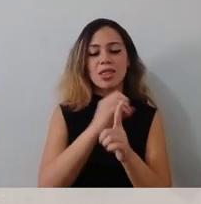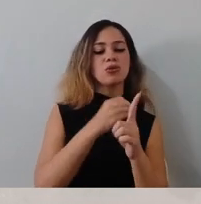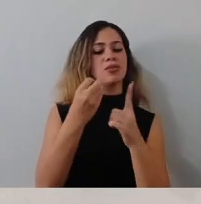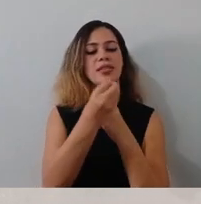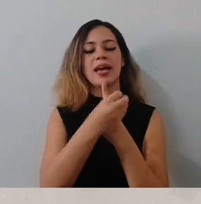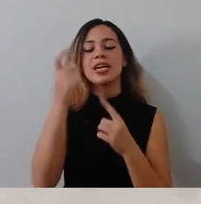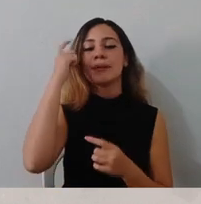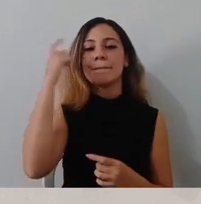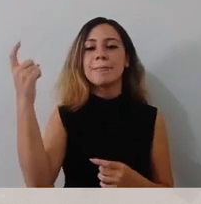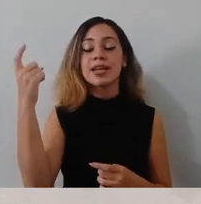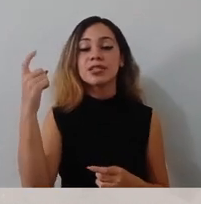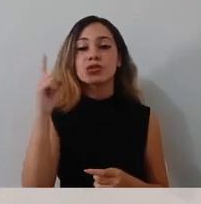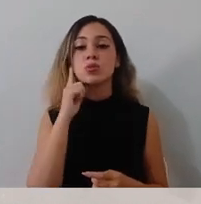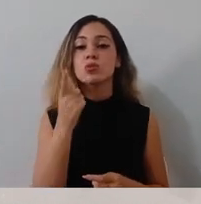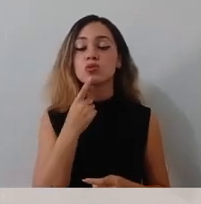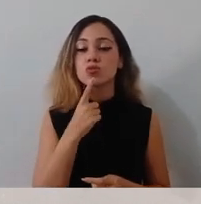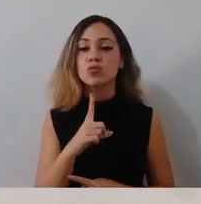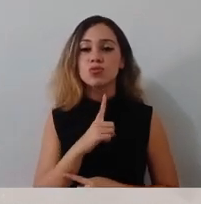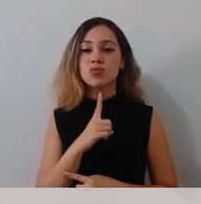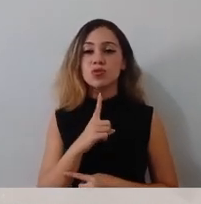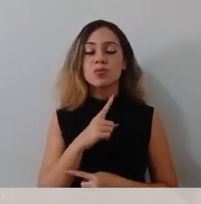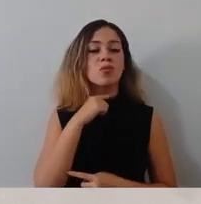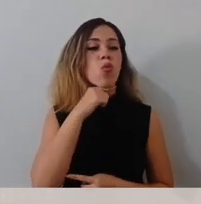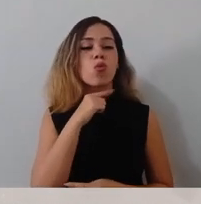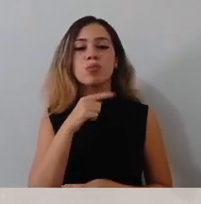sociedade pensa que os surdos têm